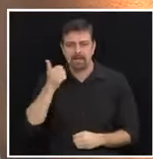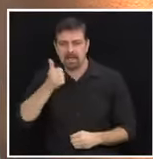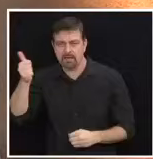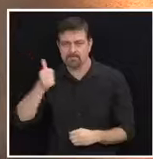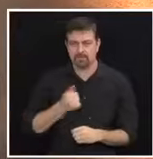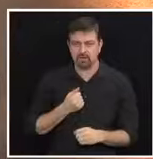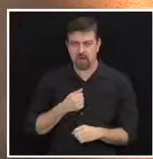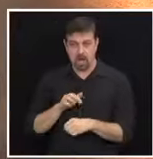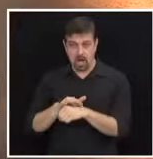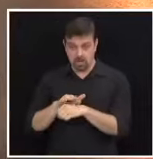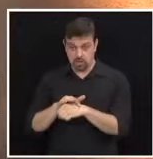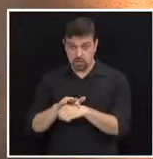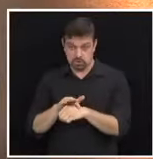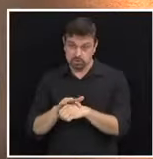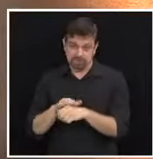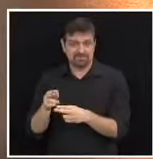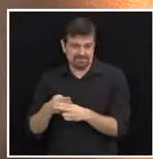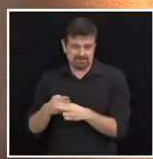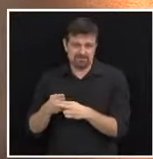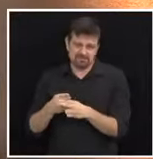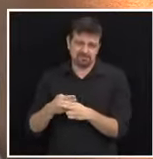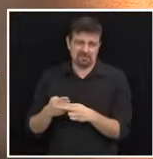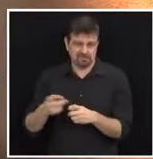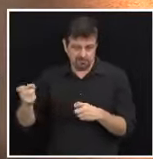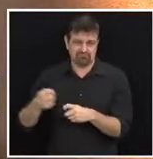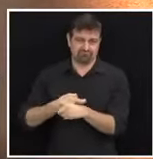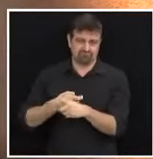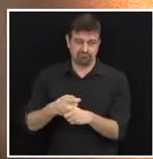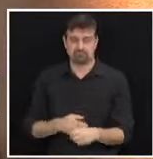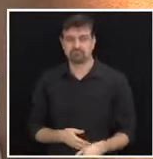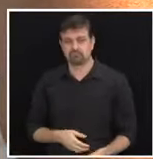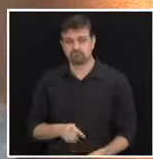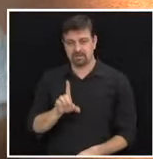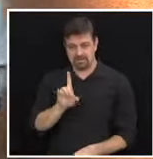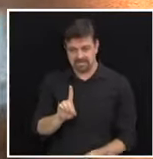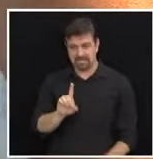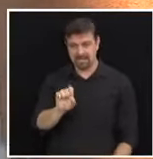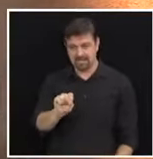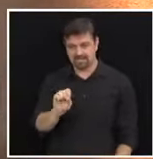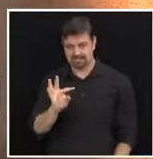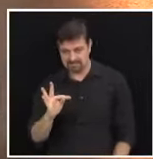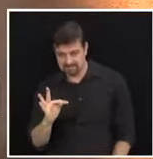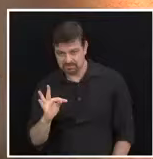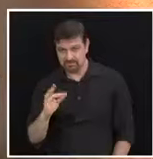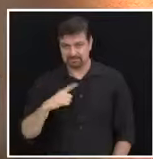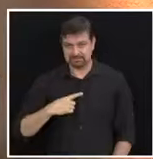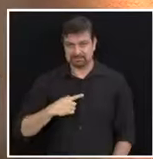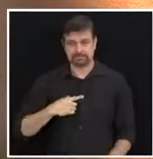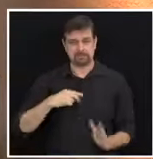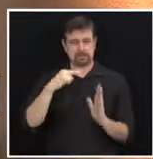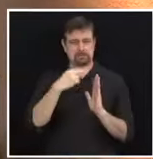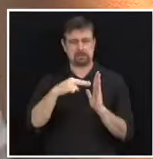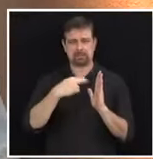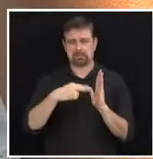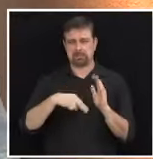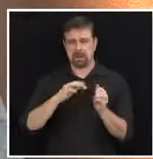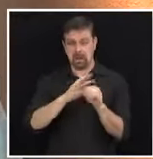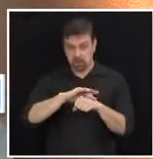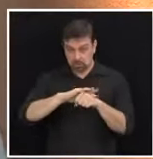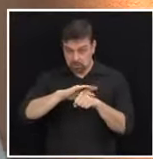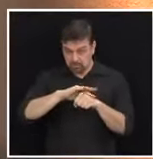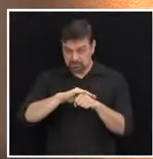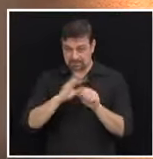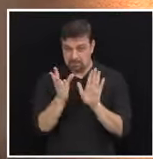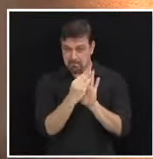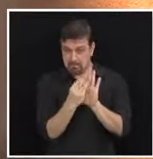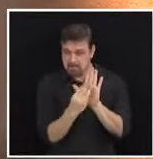de infecções sexualmente transmissíveis, mas o mais popular é DST. Daí há uma lista muito grande de DST, sendo que